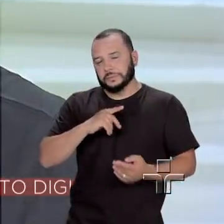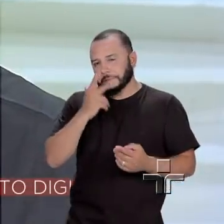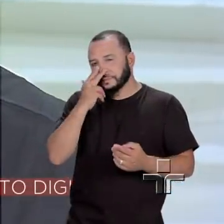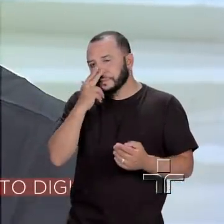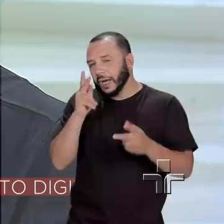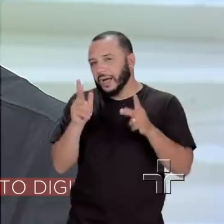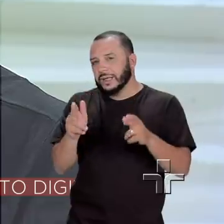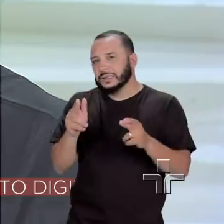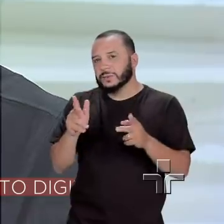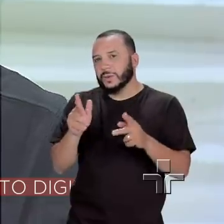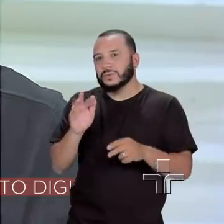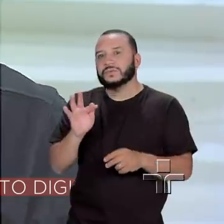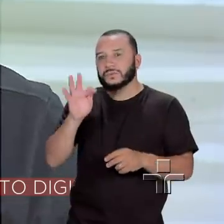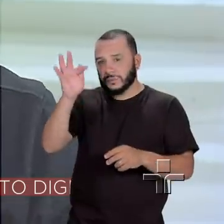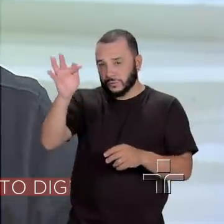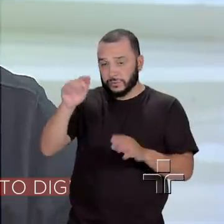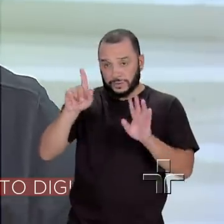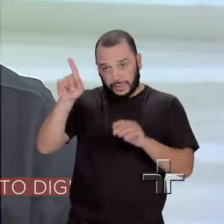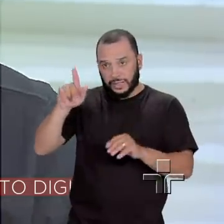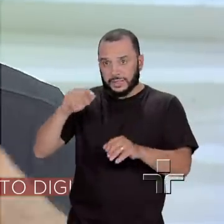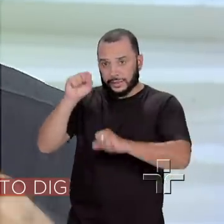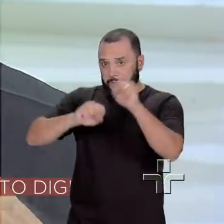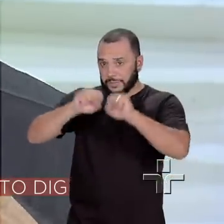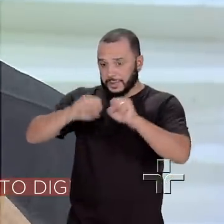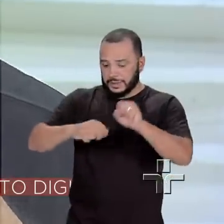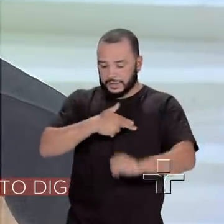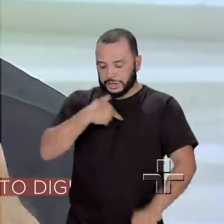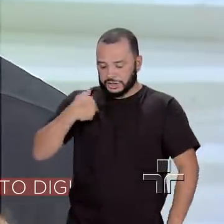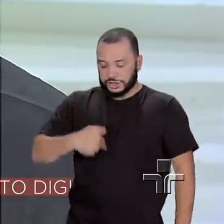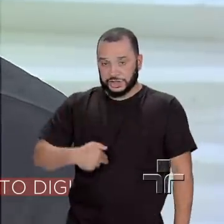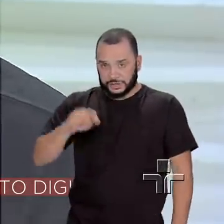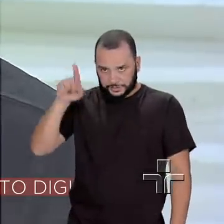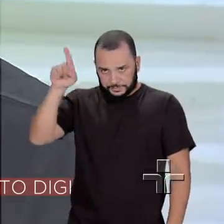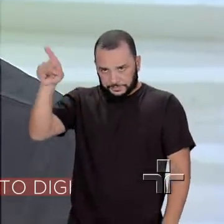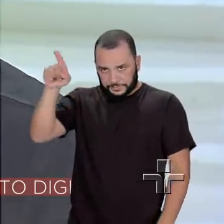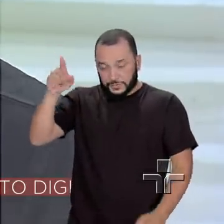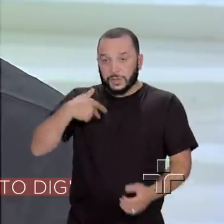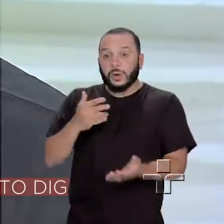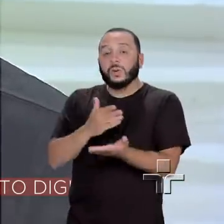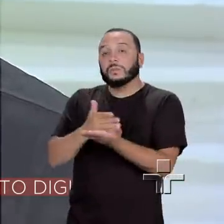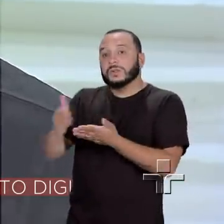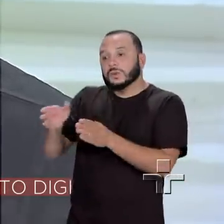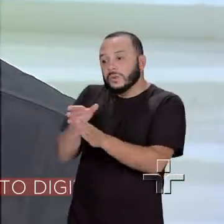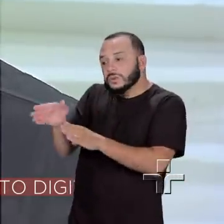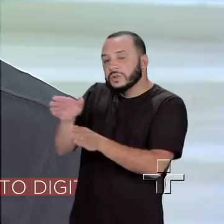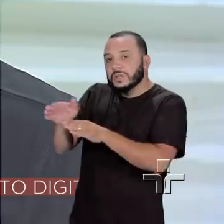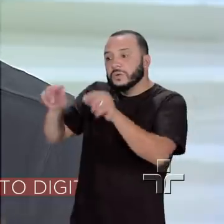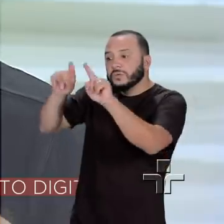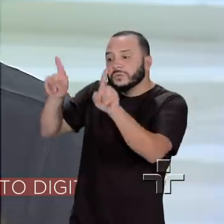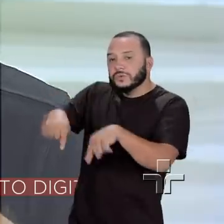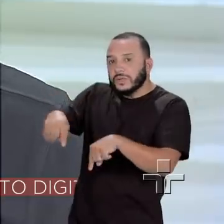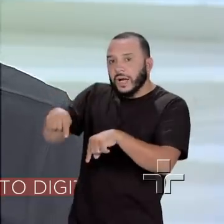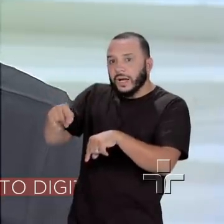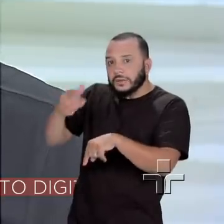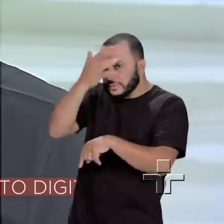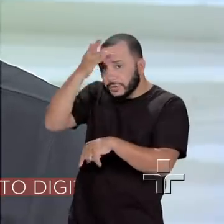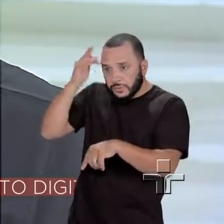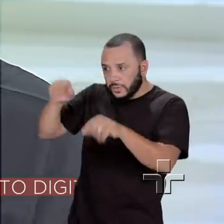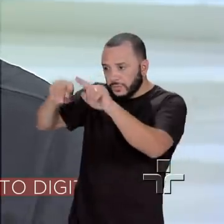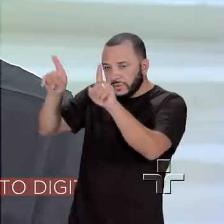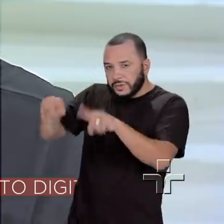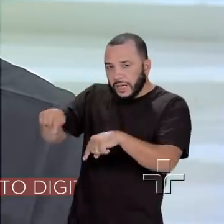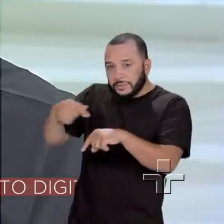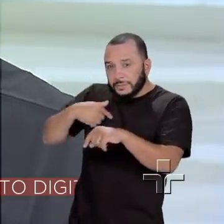Um número significativo de empresas na China começou a instrumentar os seus funcionários para capturar as ondas cerebrais